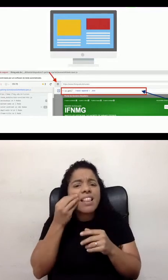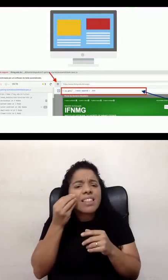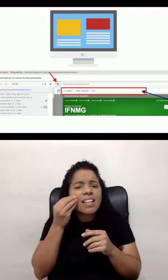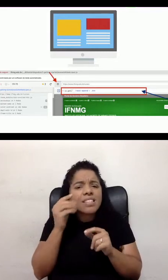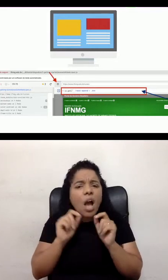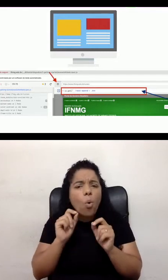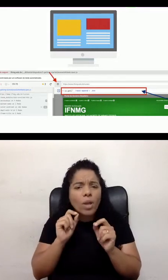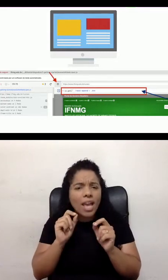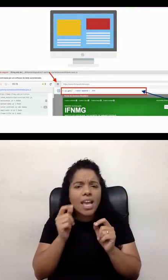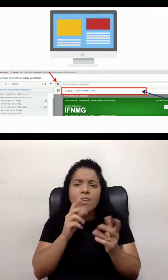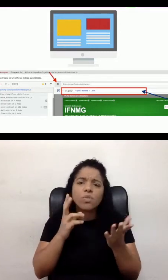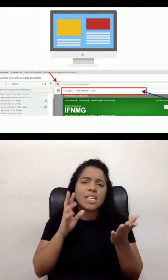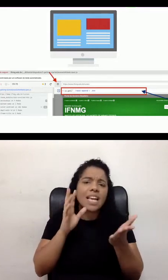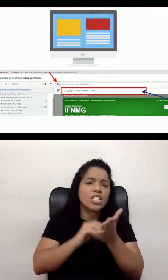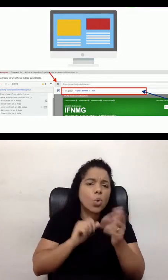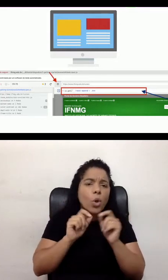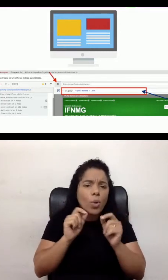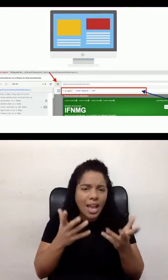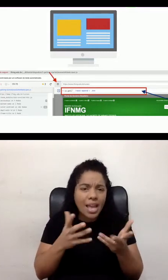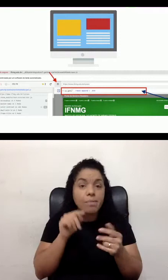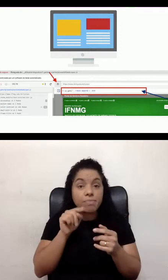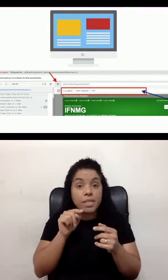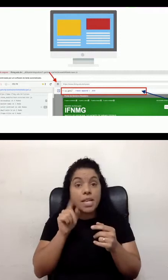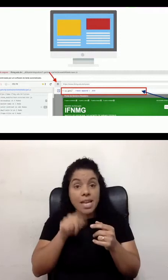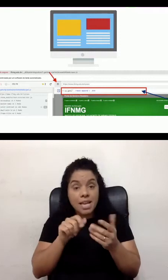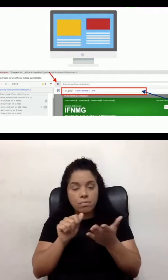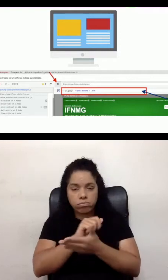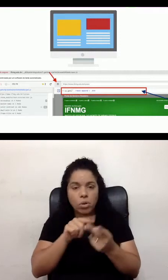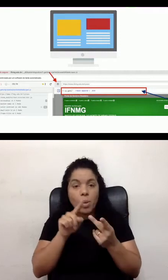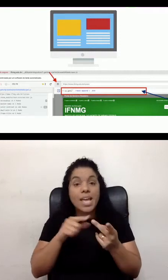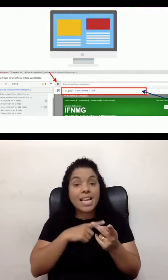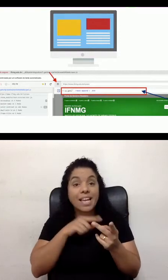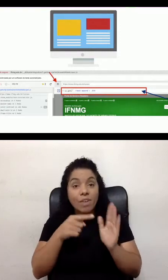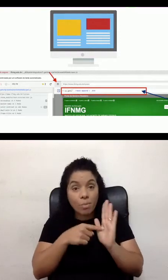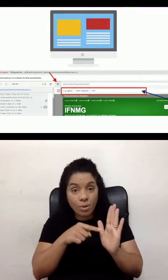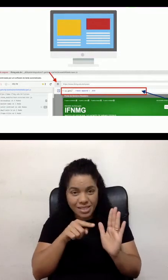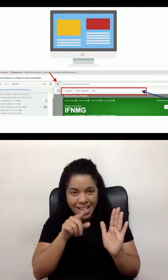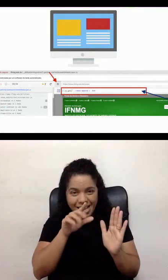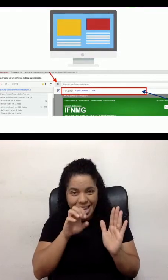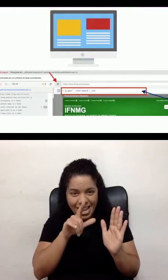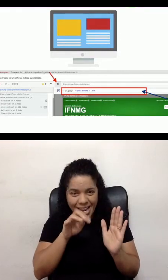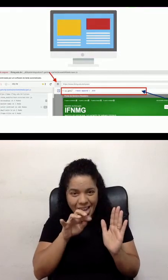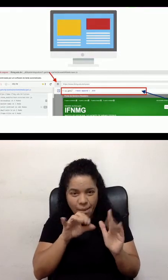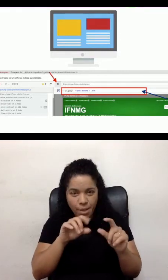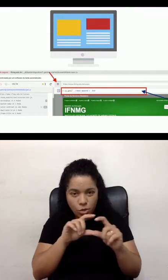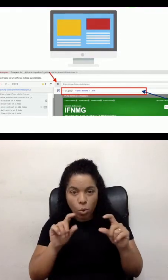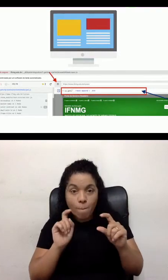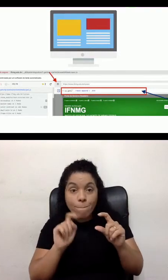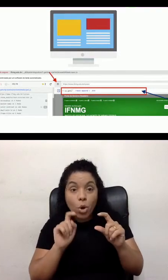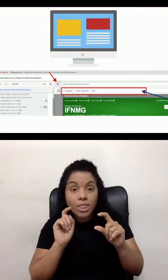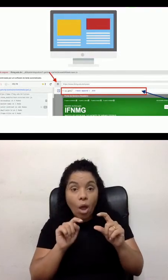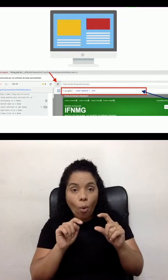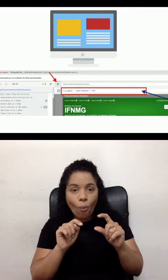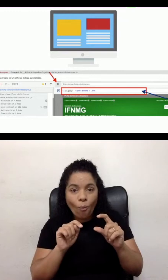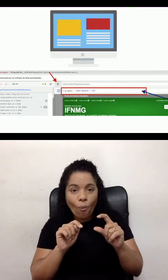que você quer excluir, né? Então, esse aqui ele vai te mostrar o elemento. Aqui no caso, eu peguei o elemento botão. Só